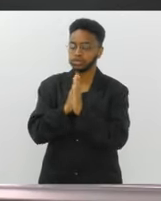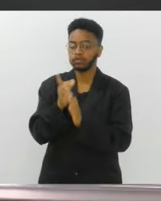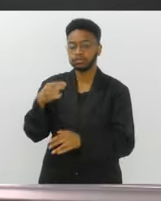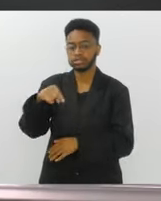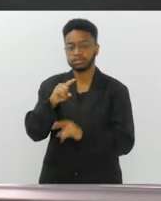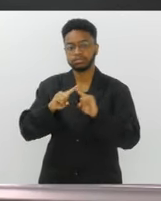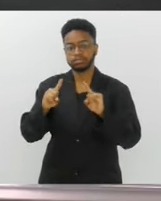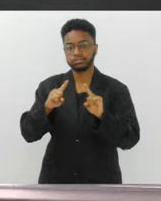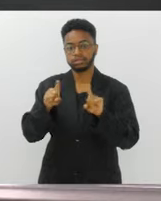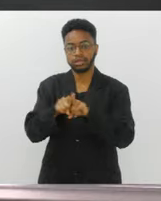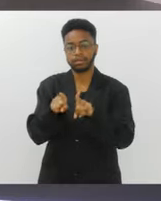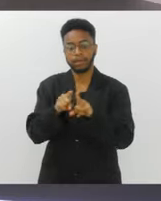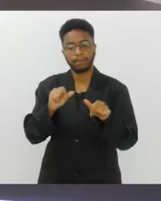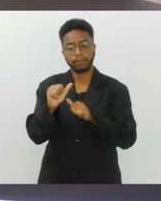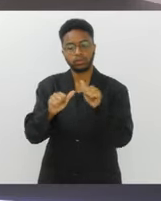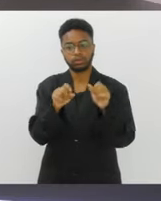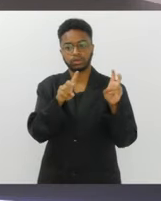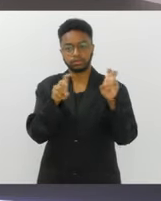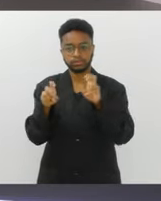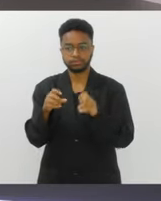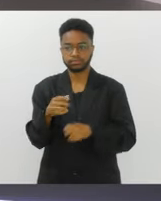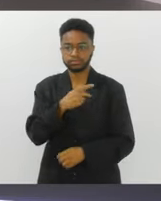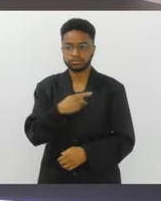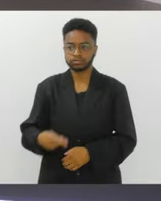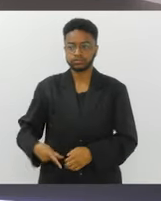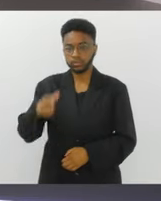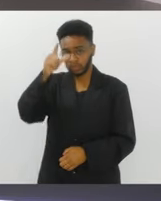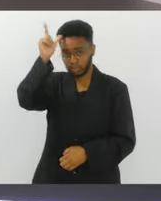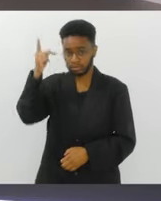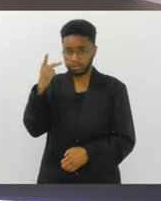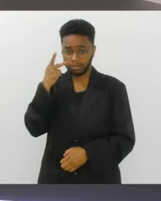pauta. Presidente Luiz Paulo, permite uma parte?